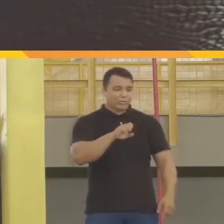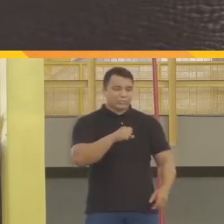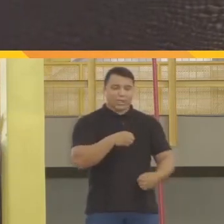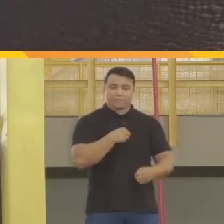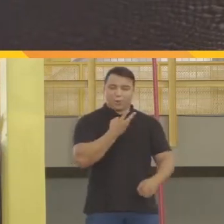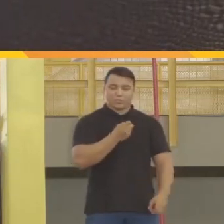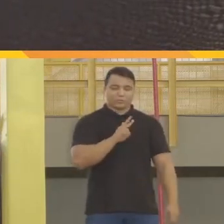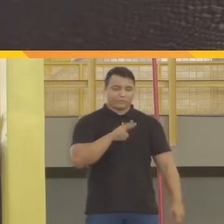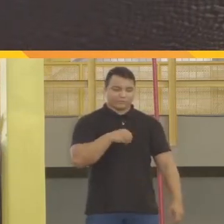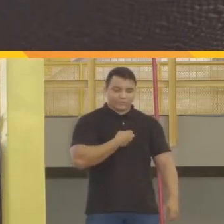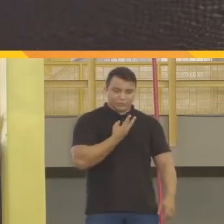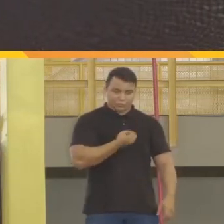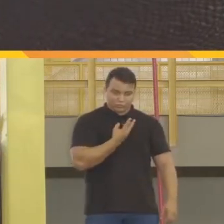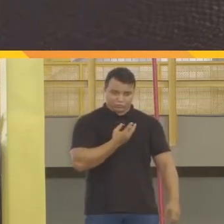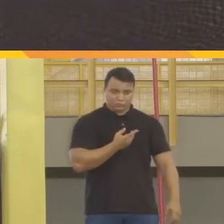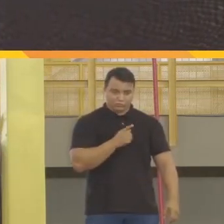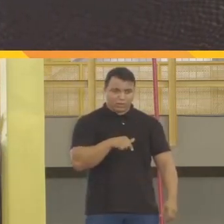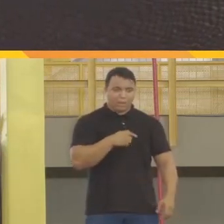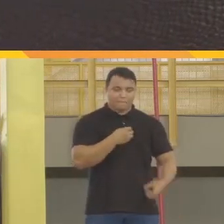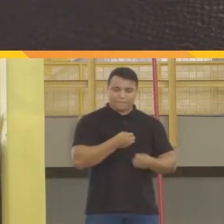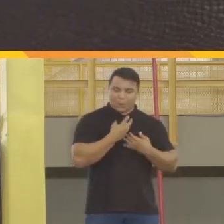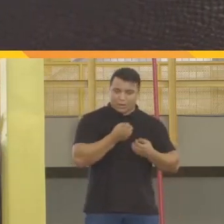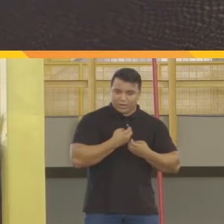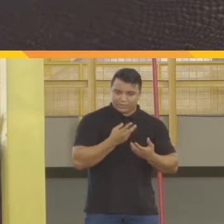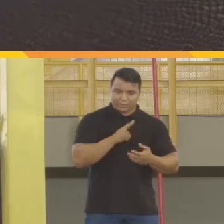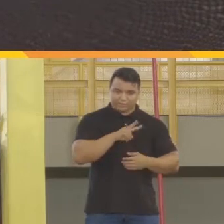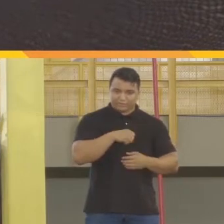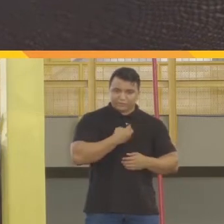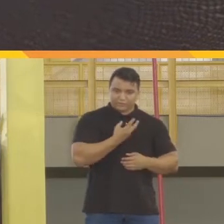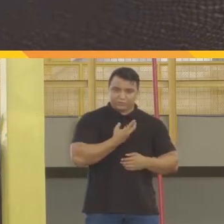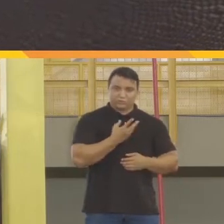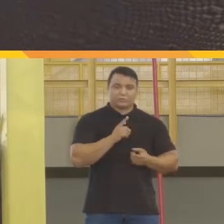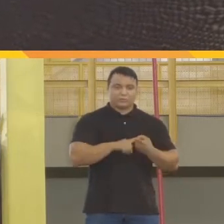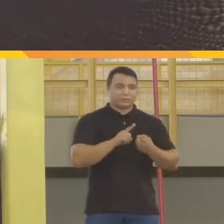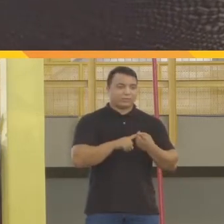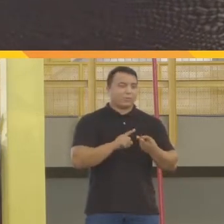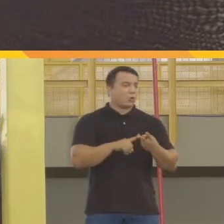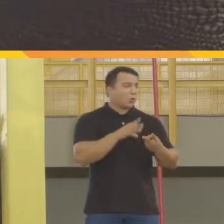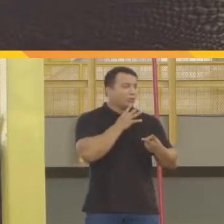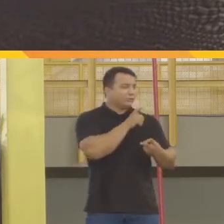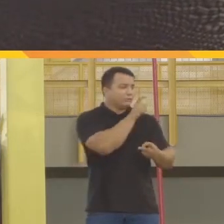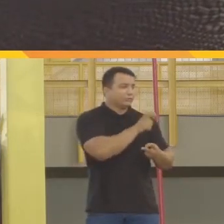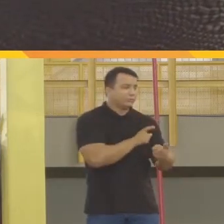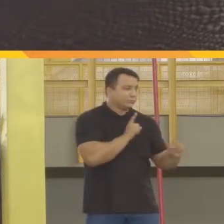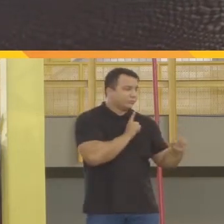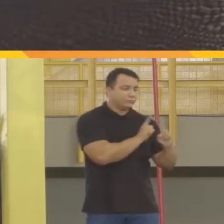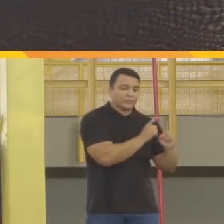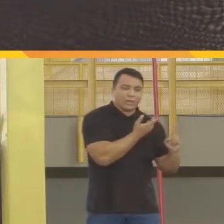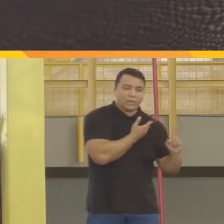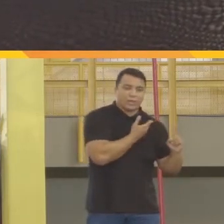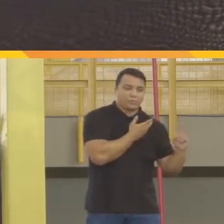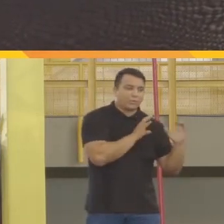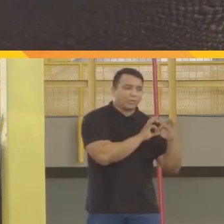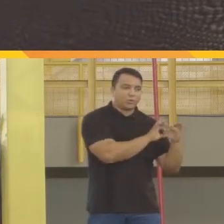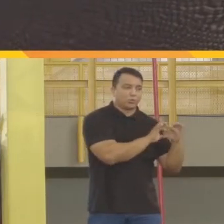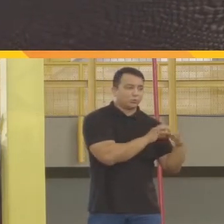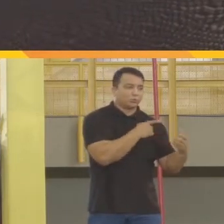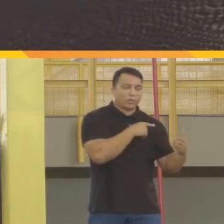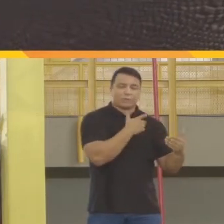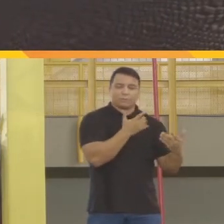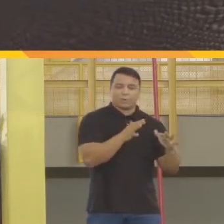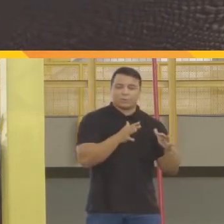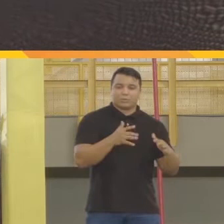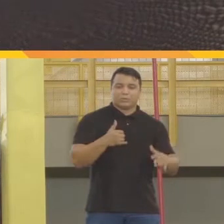de Sérgio. Você imagina, o Chico Buarque conheceu Vinícius. O Chico Buarque tinha